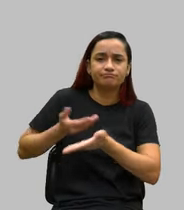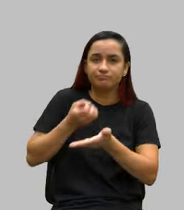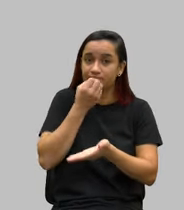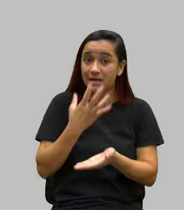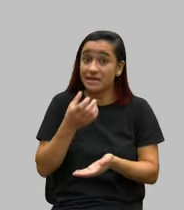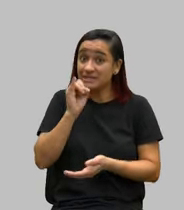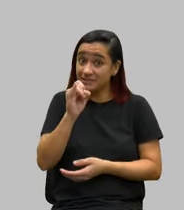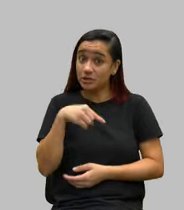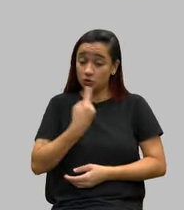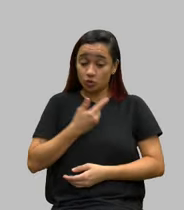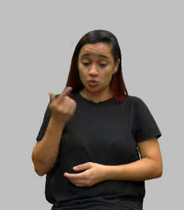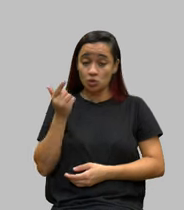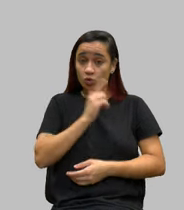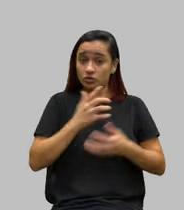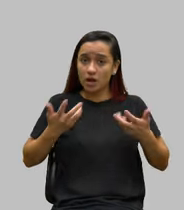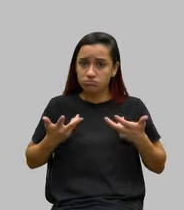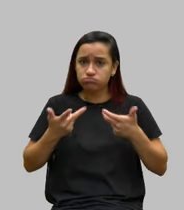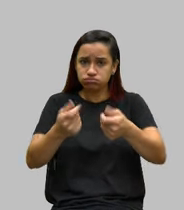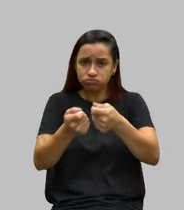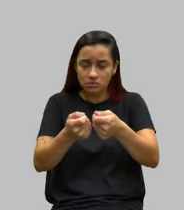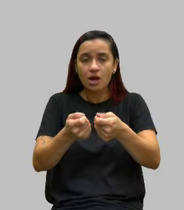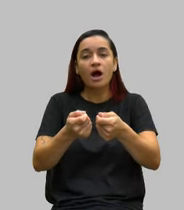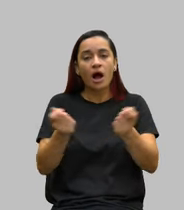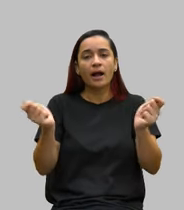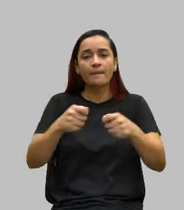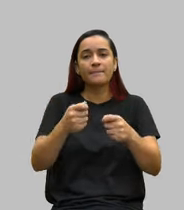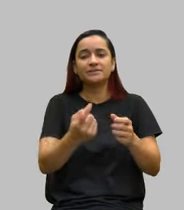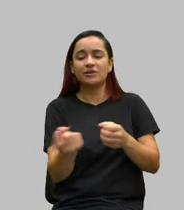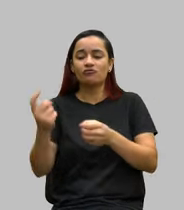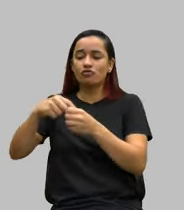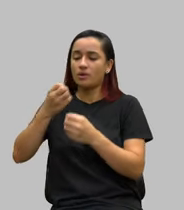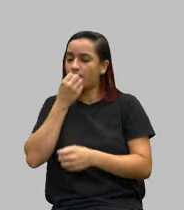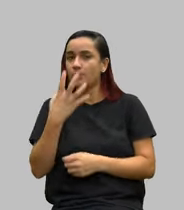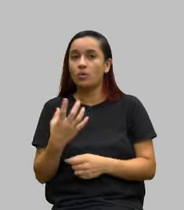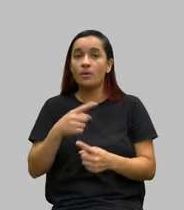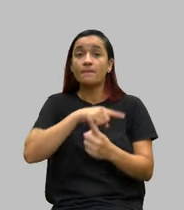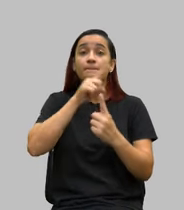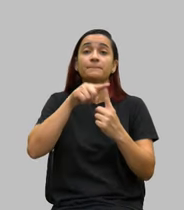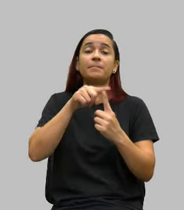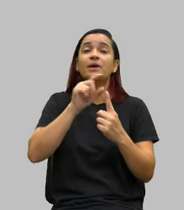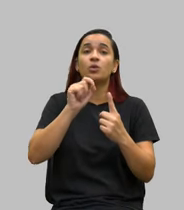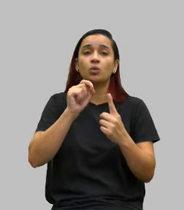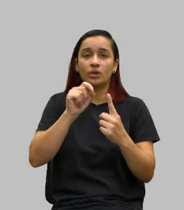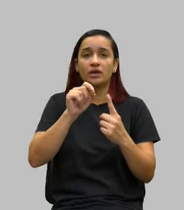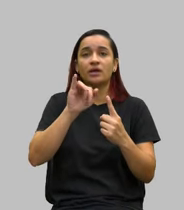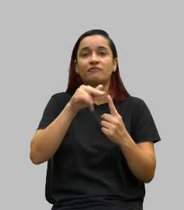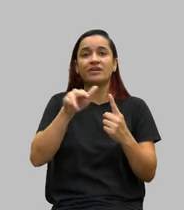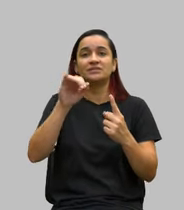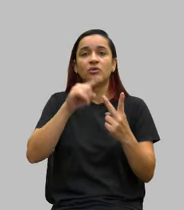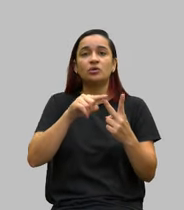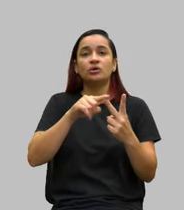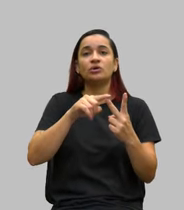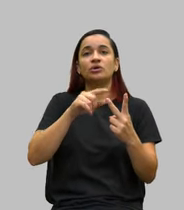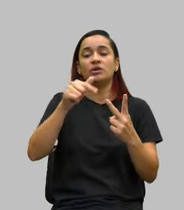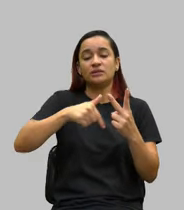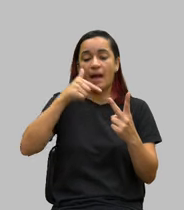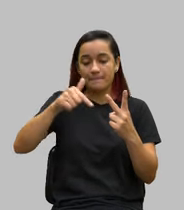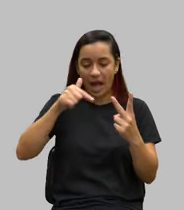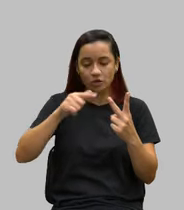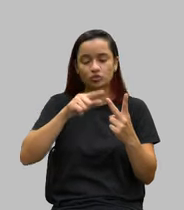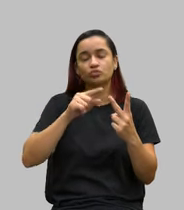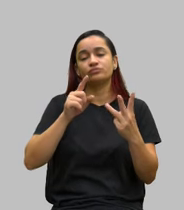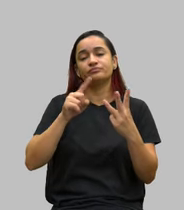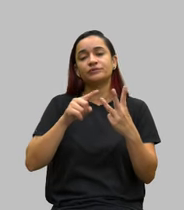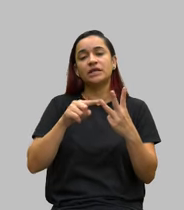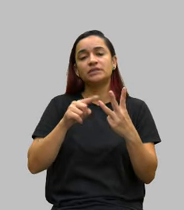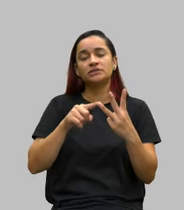tripé a possibilidade de ressocialização é muito grande primeiro educação segundo trabalho e terceira parte a